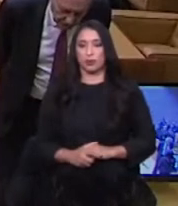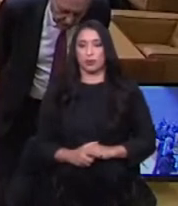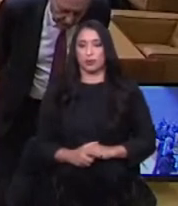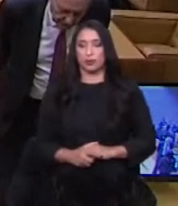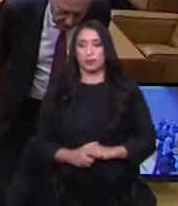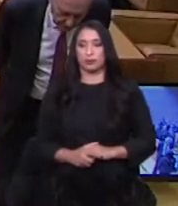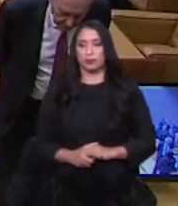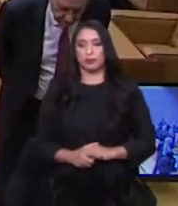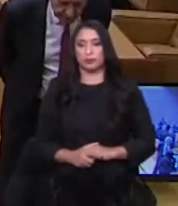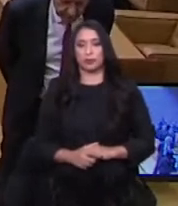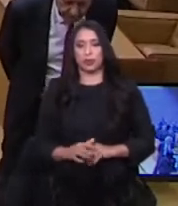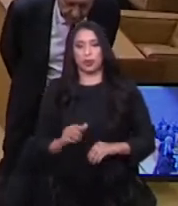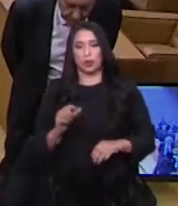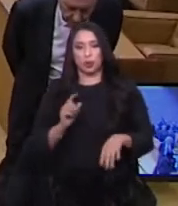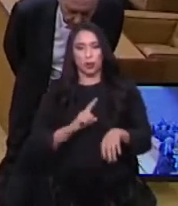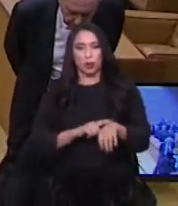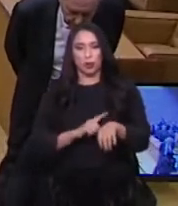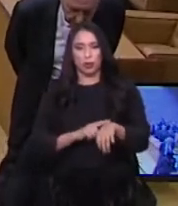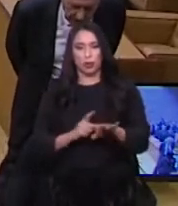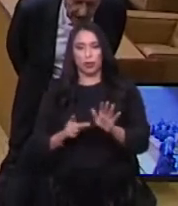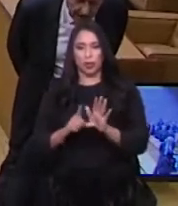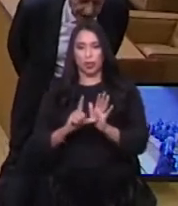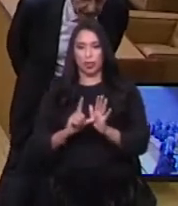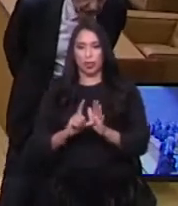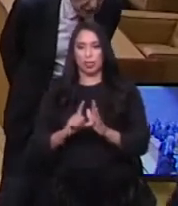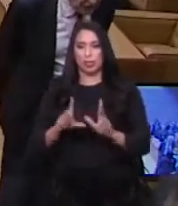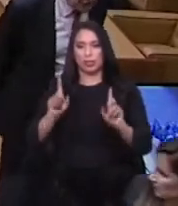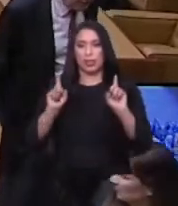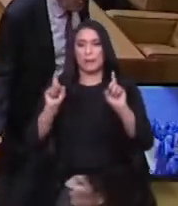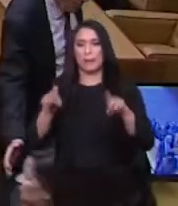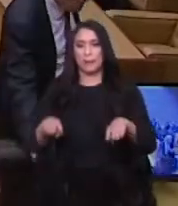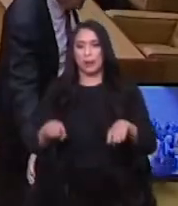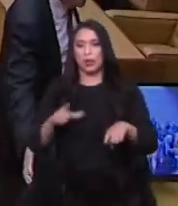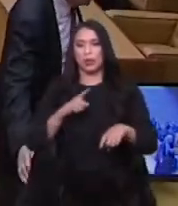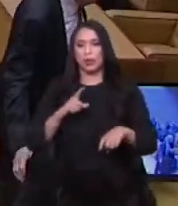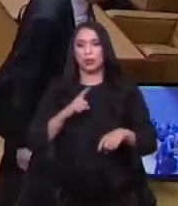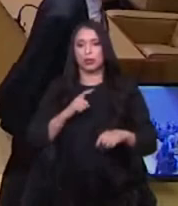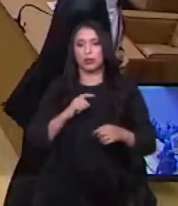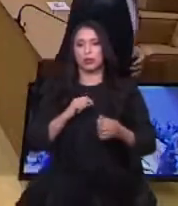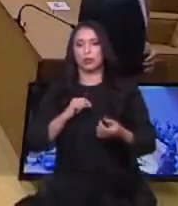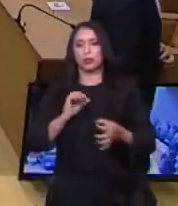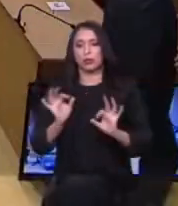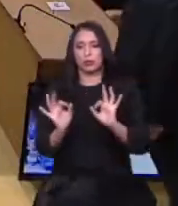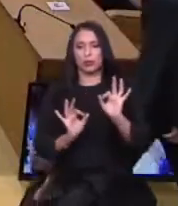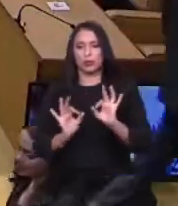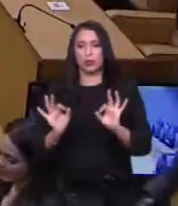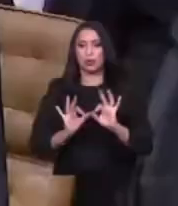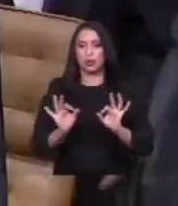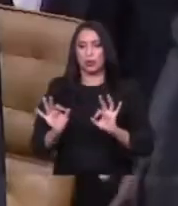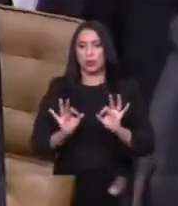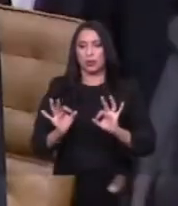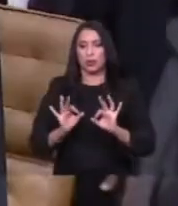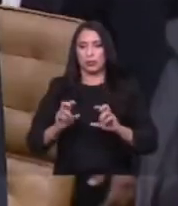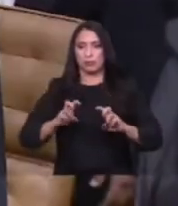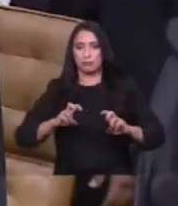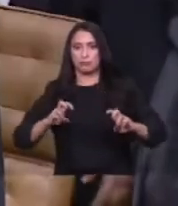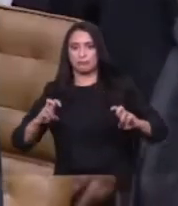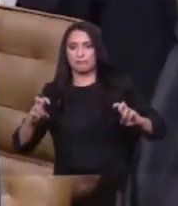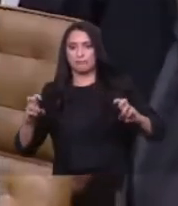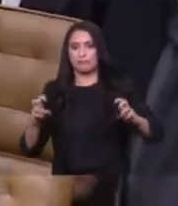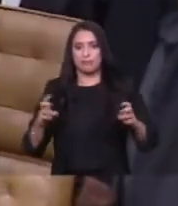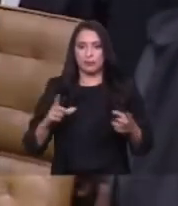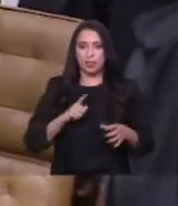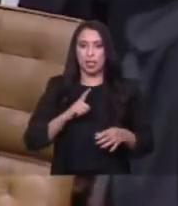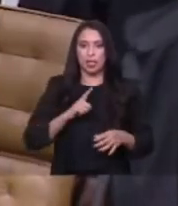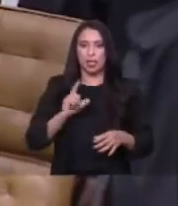uma cerimônia solene de posse e atrás Onde tá o brasão da república e o crucifixo é uma obra